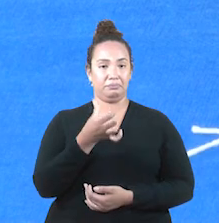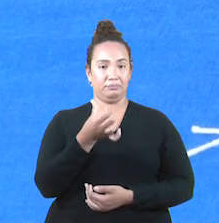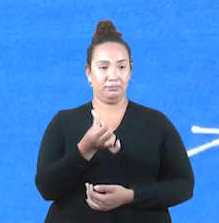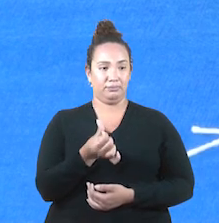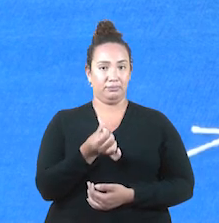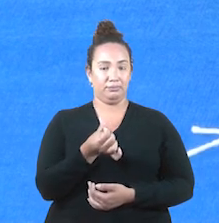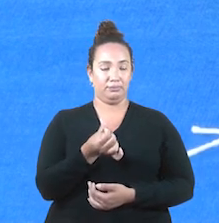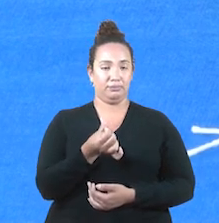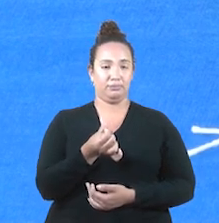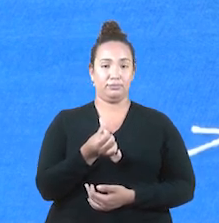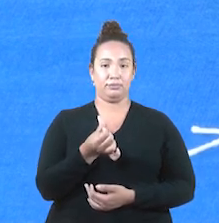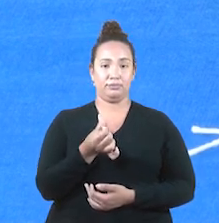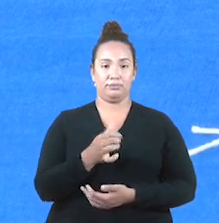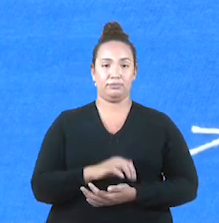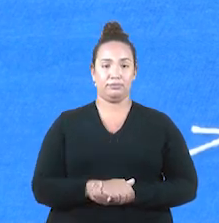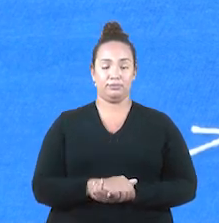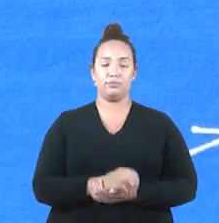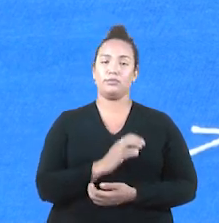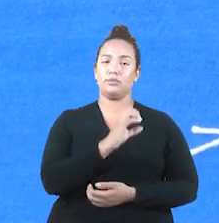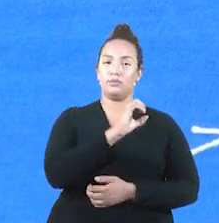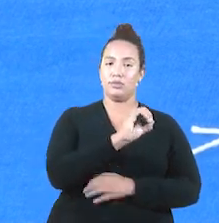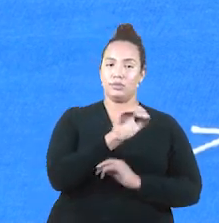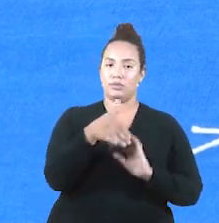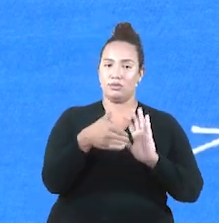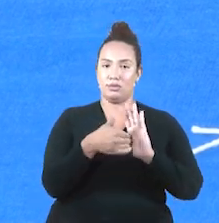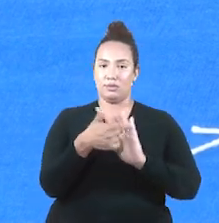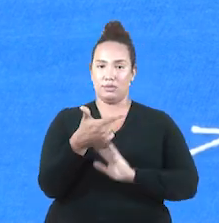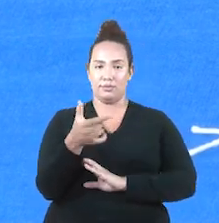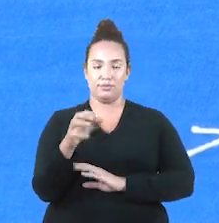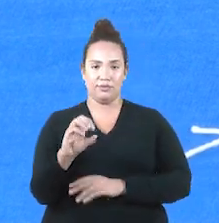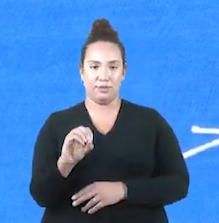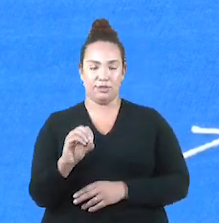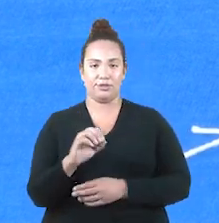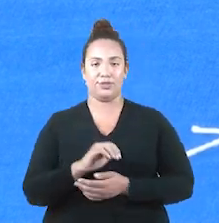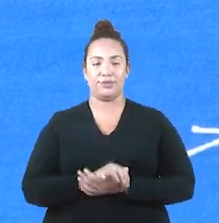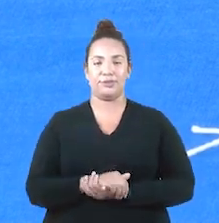6, do 0 ao 20.